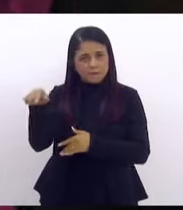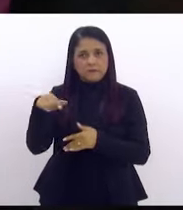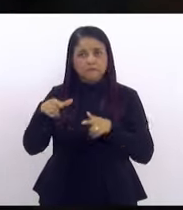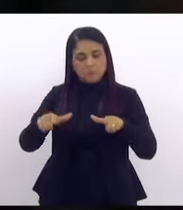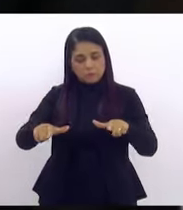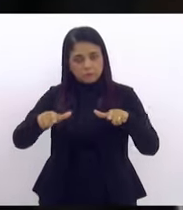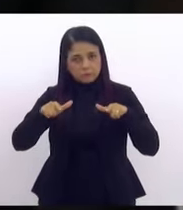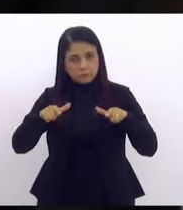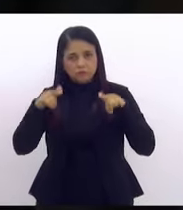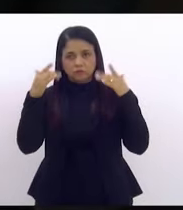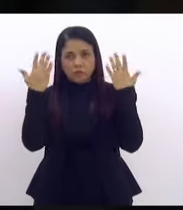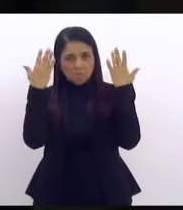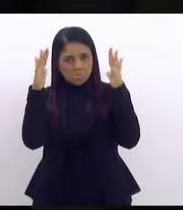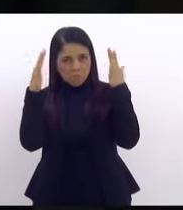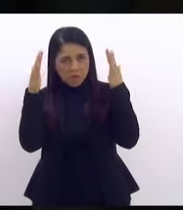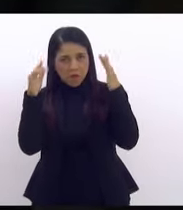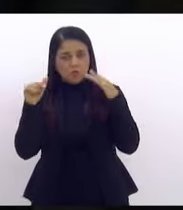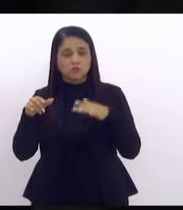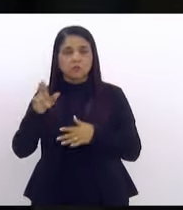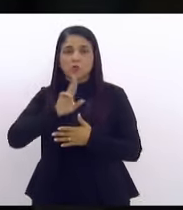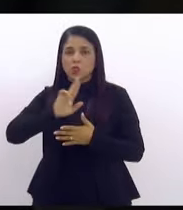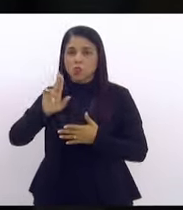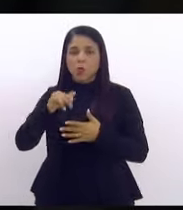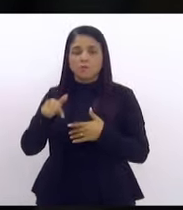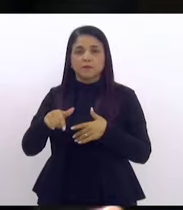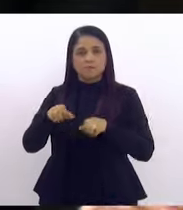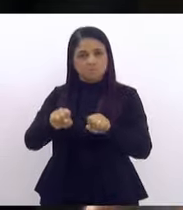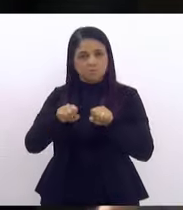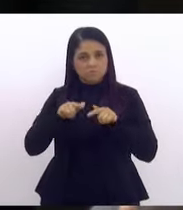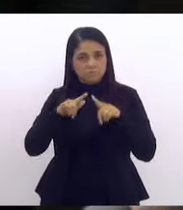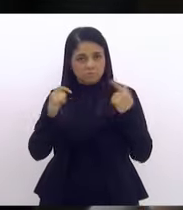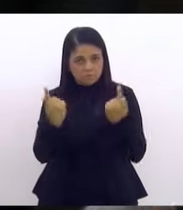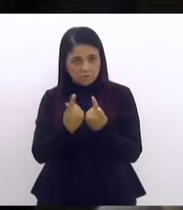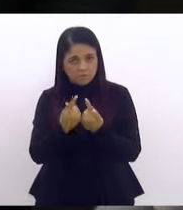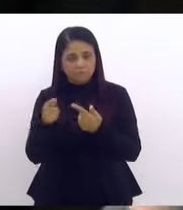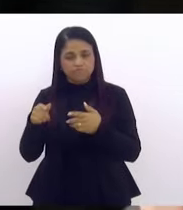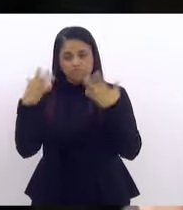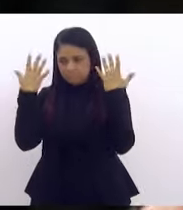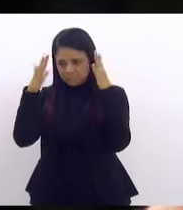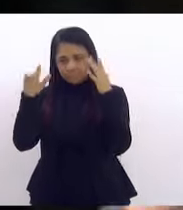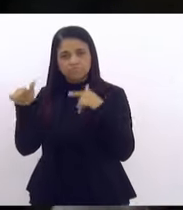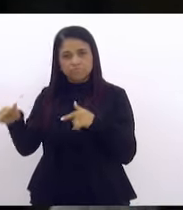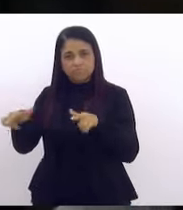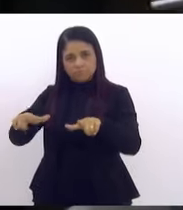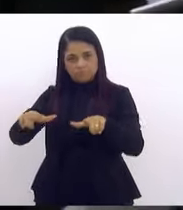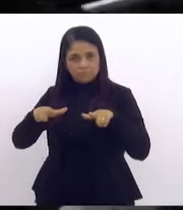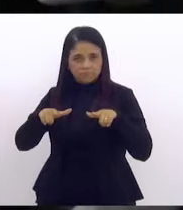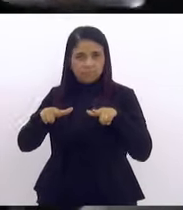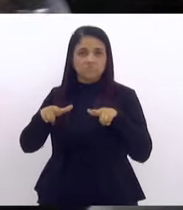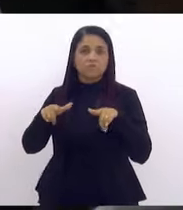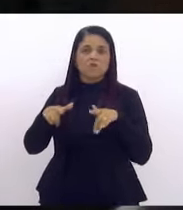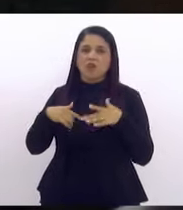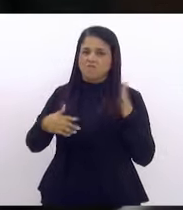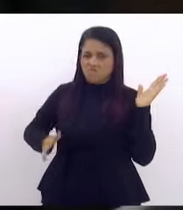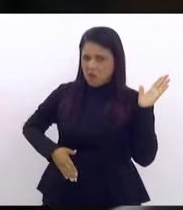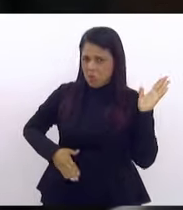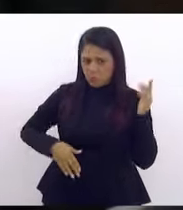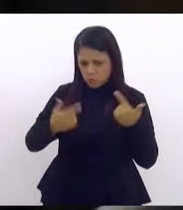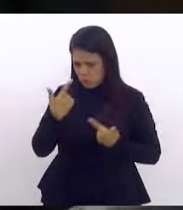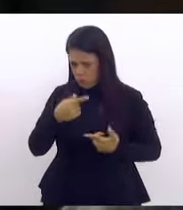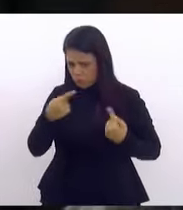aplausos em nome da casa e espero aplaudir mais pessoas como eles e não dar moção de aplausos a vagabundo,